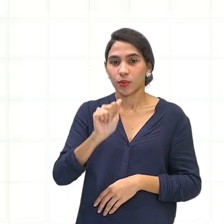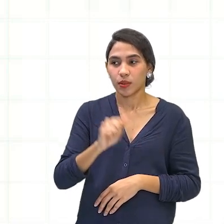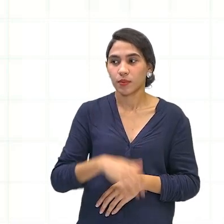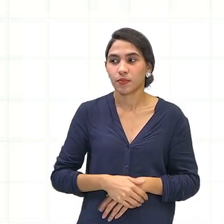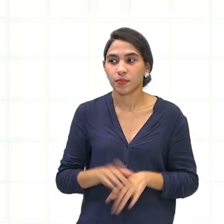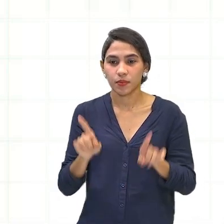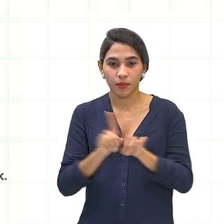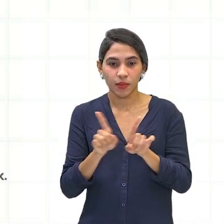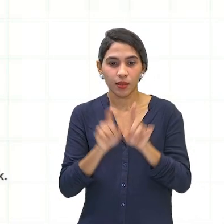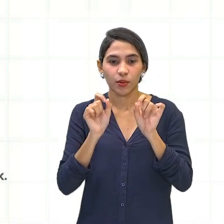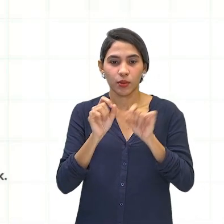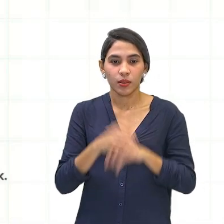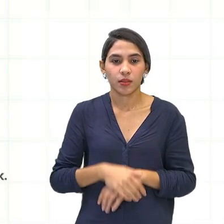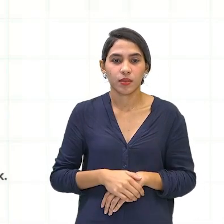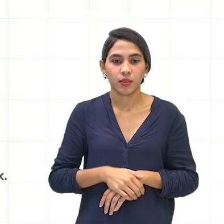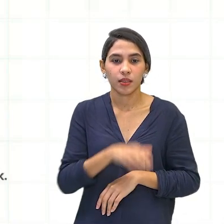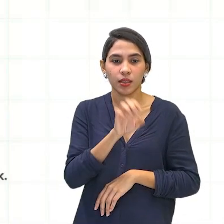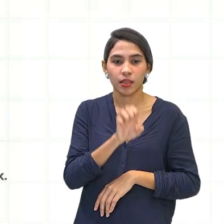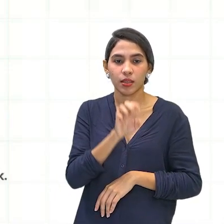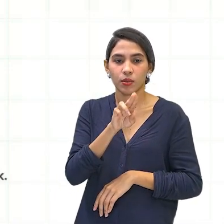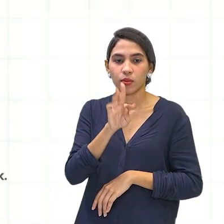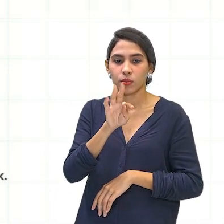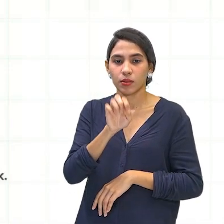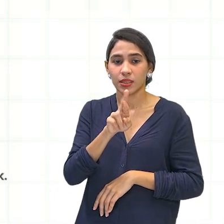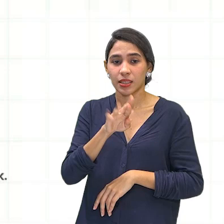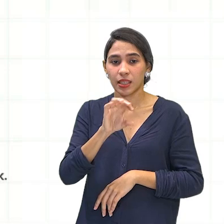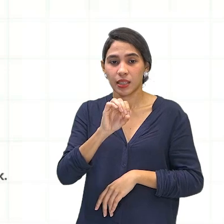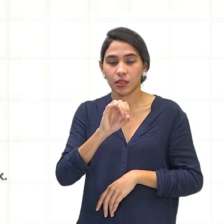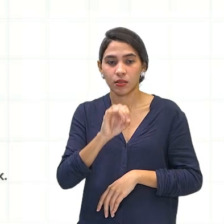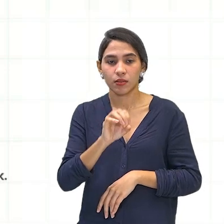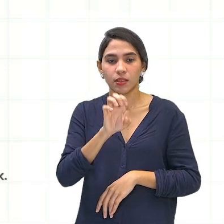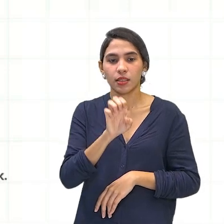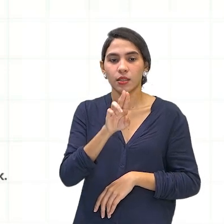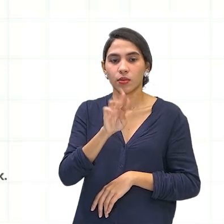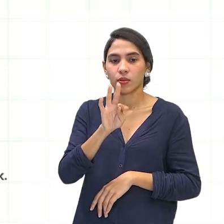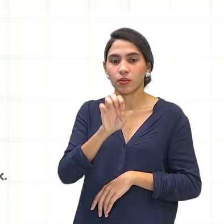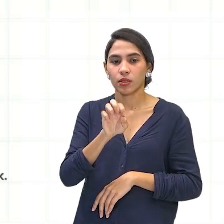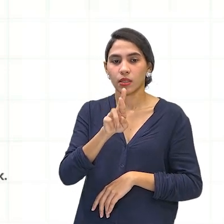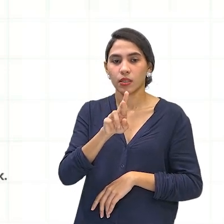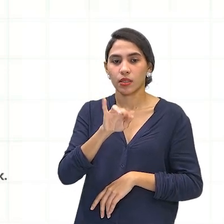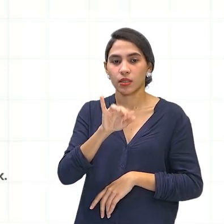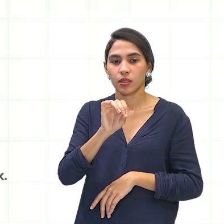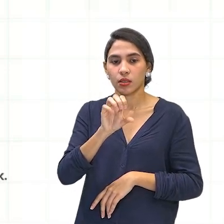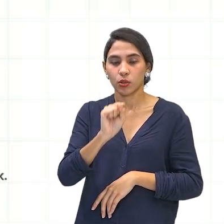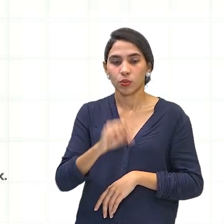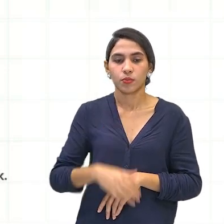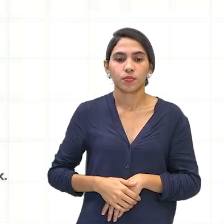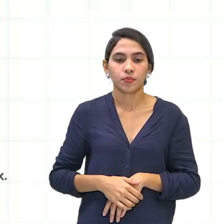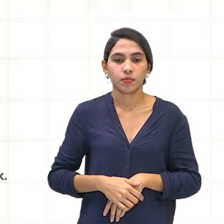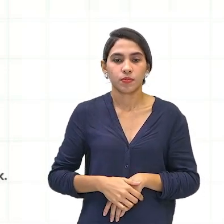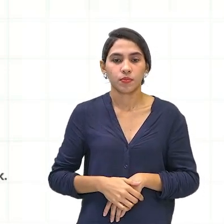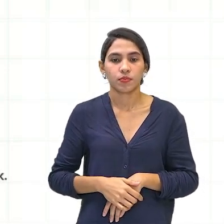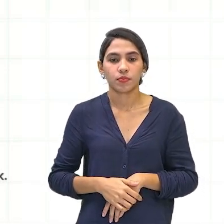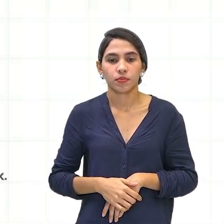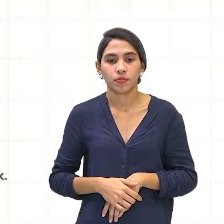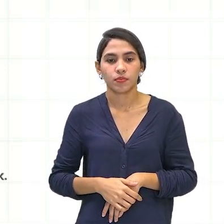os eutérios. E aí nos eutérios a gente vai ter a presença de placentas complexas.